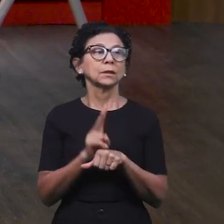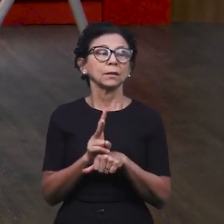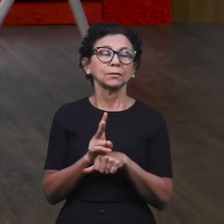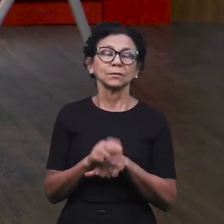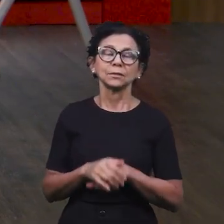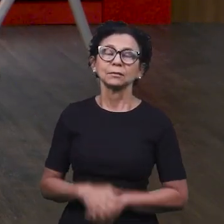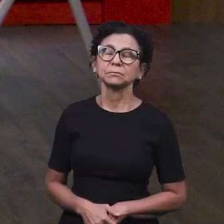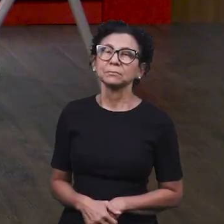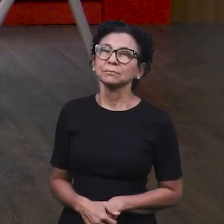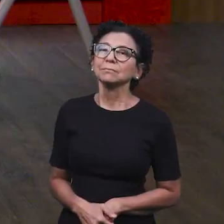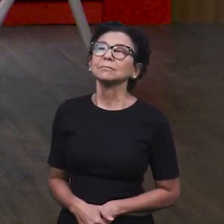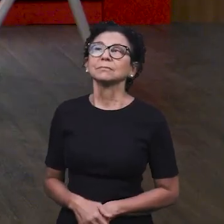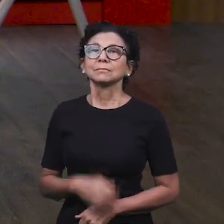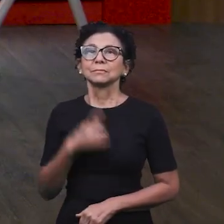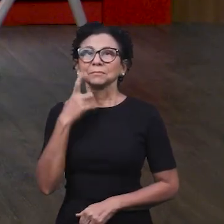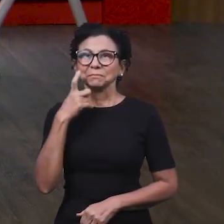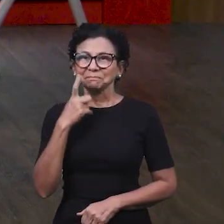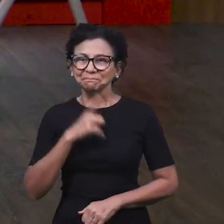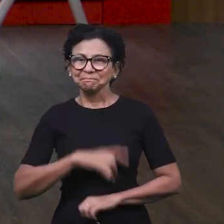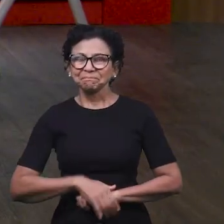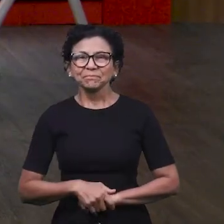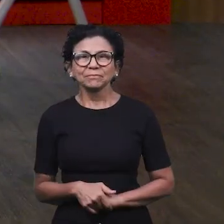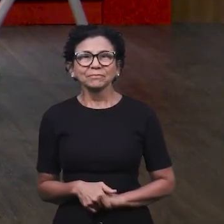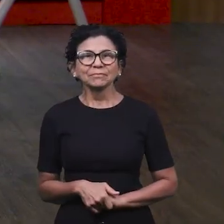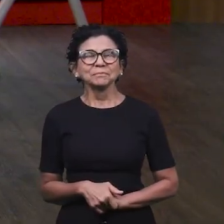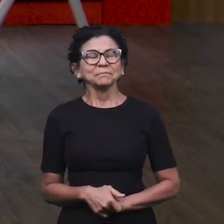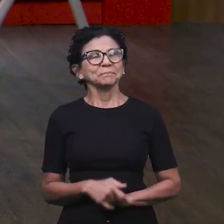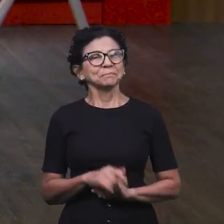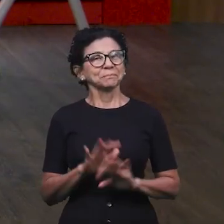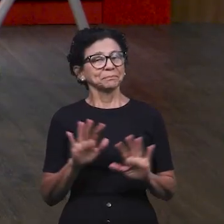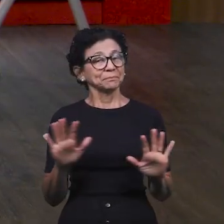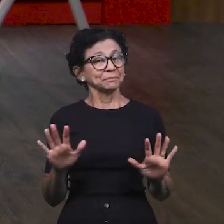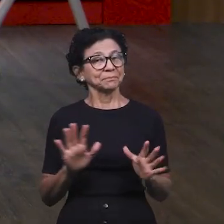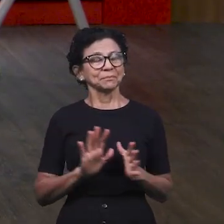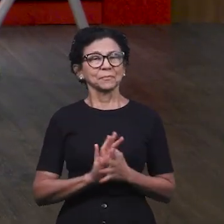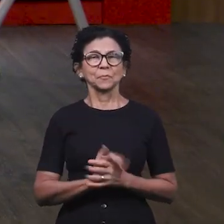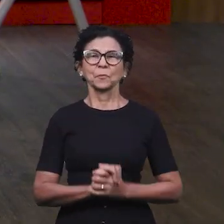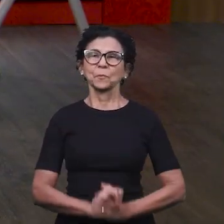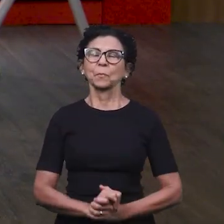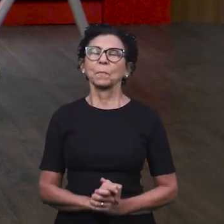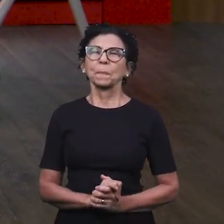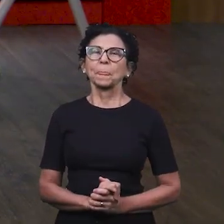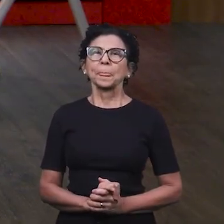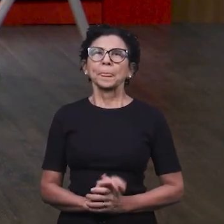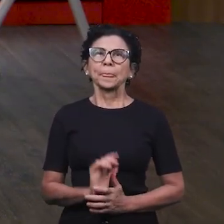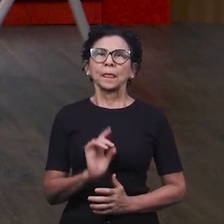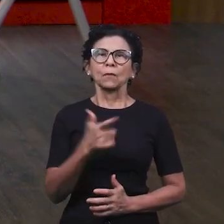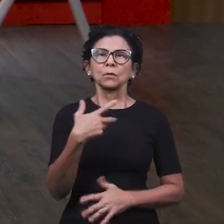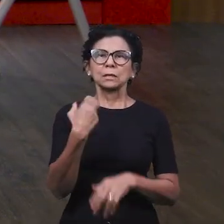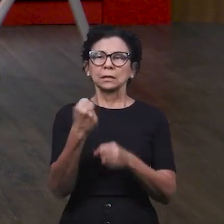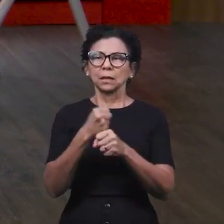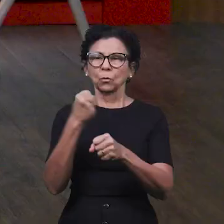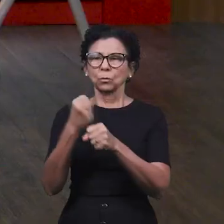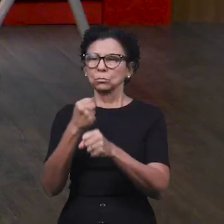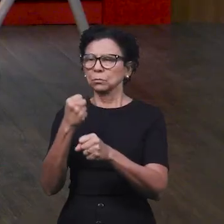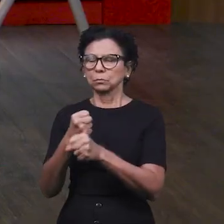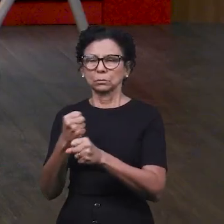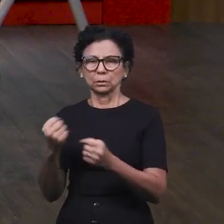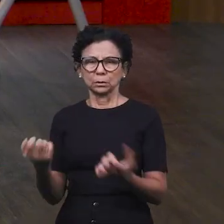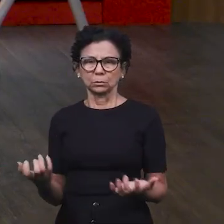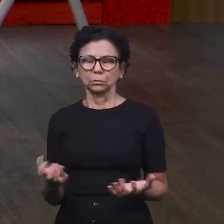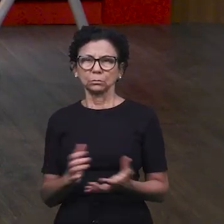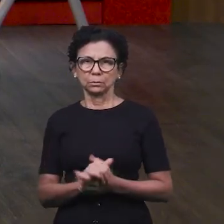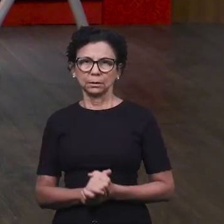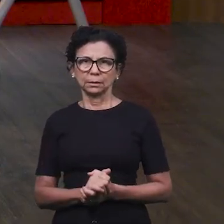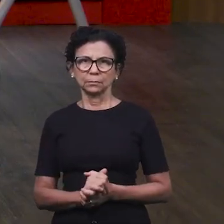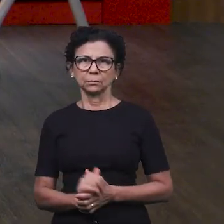versículo, porque ninguém espera, numa construção, alguém usando os seus equipamentos, vamos dizer